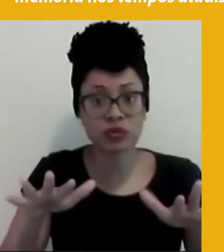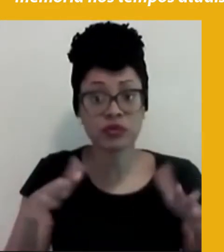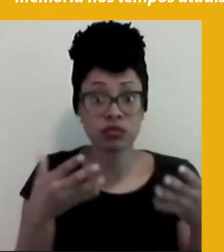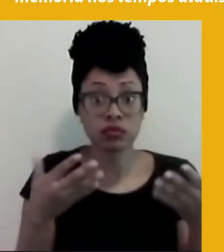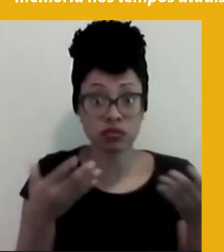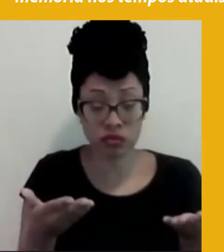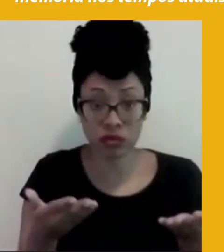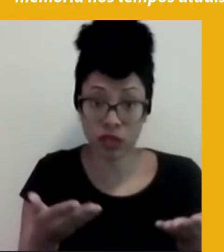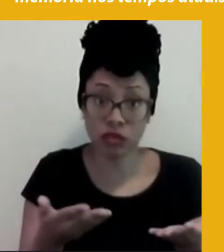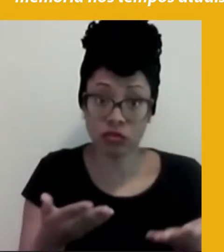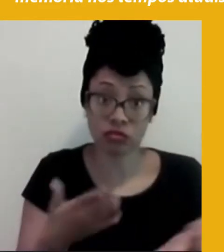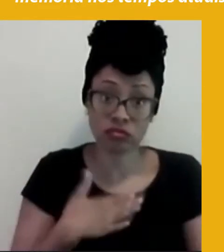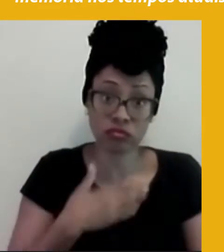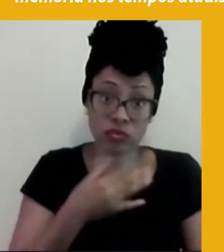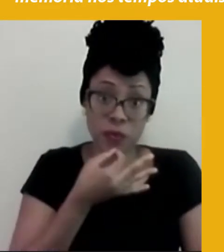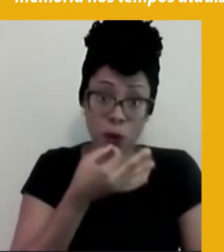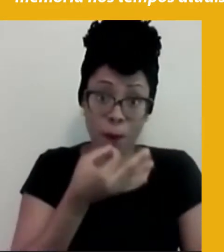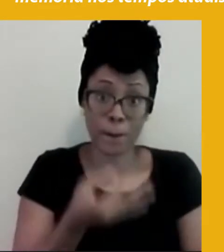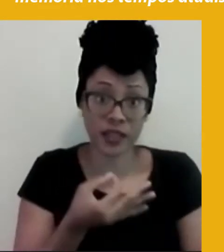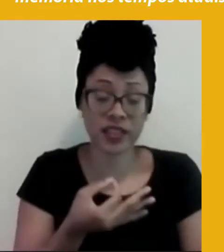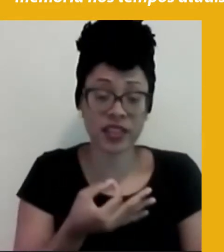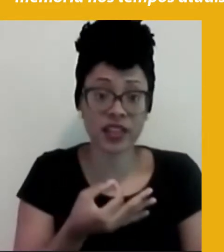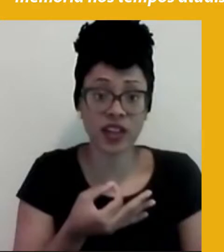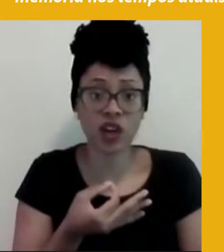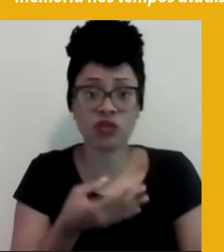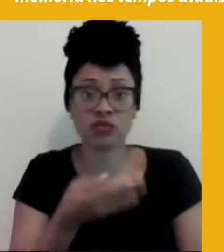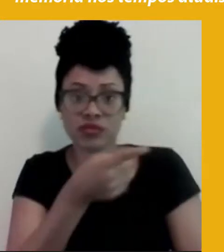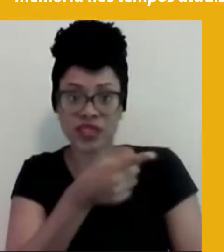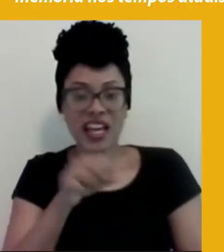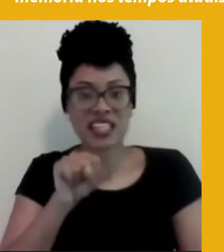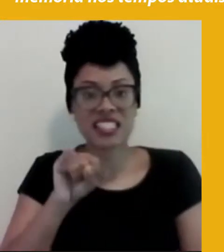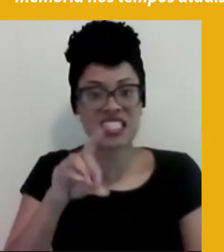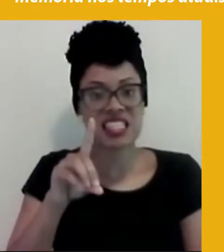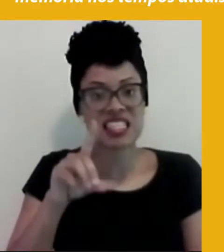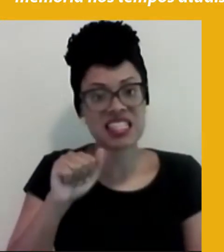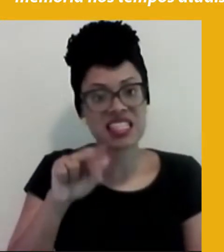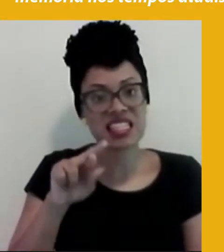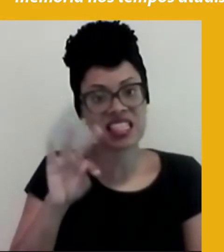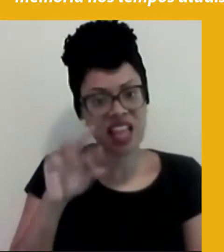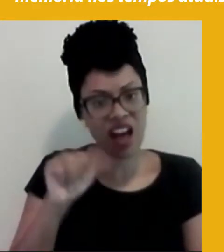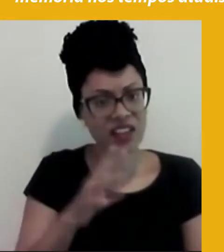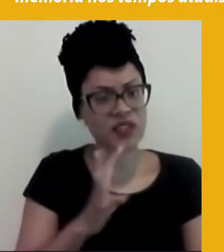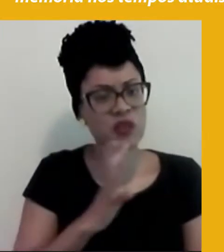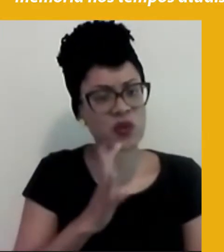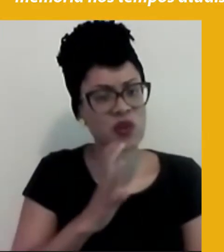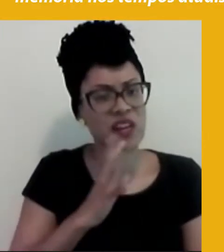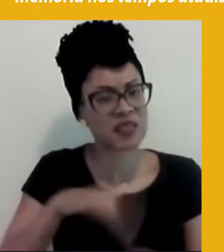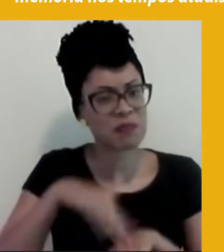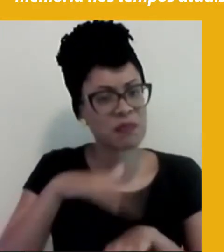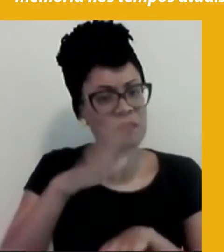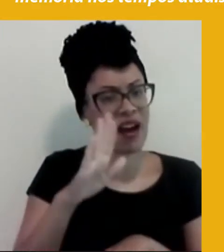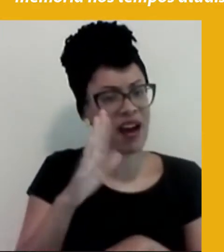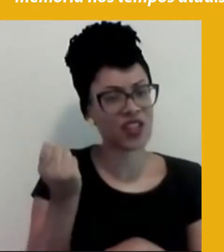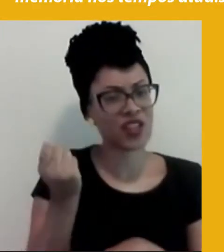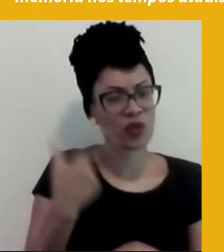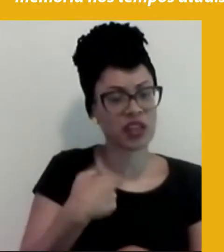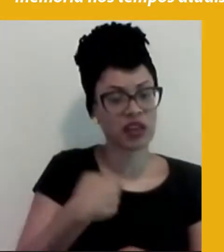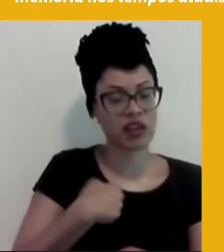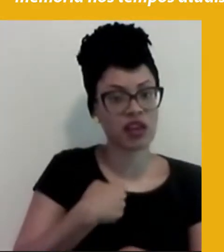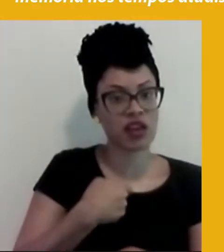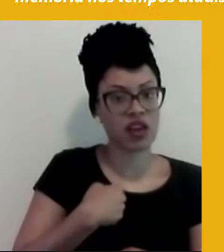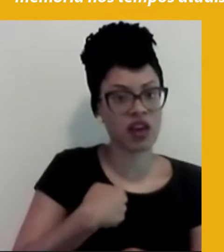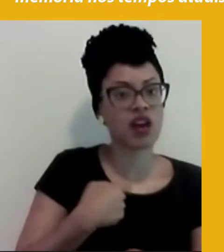eu acho que o Sidarta deve conhecer muito mais do que eu a questão de 18, e quando o Brasil, até naquele momento,